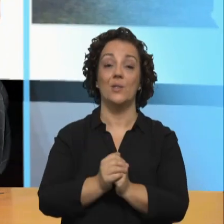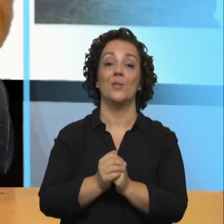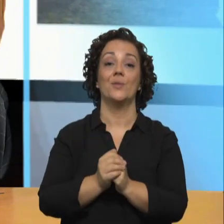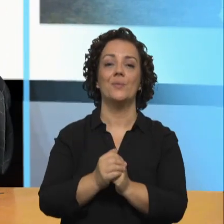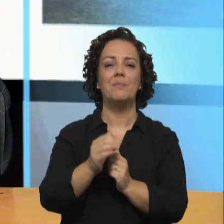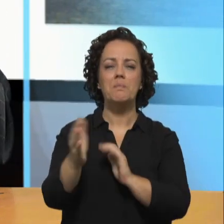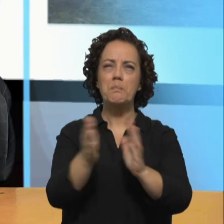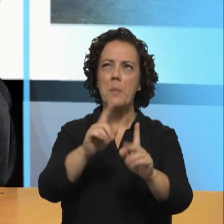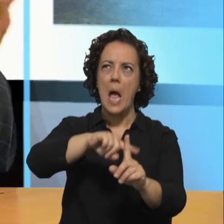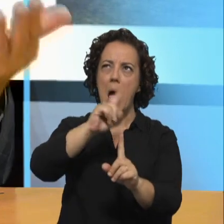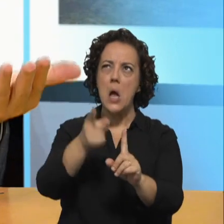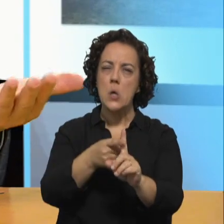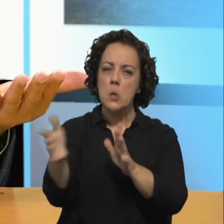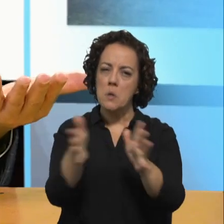partir de